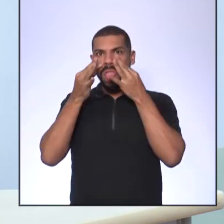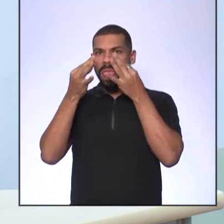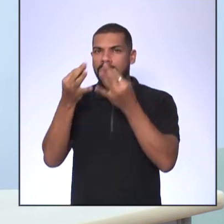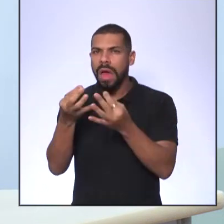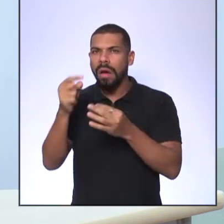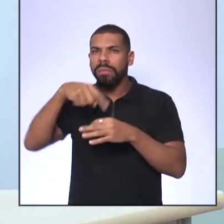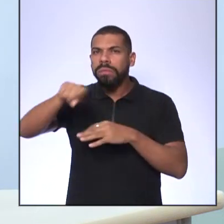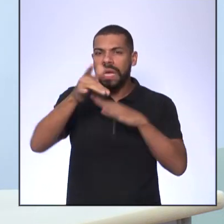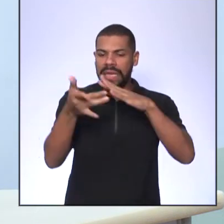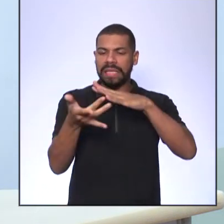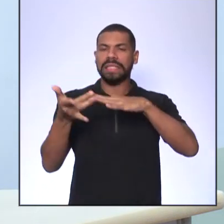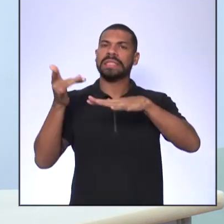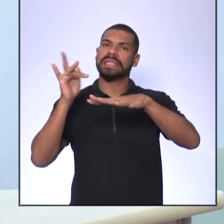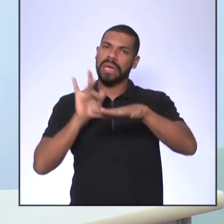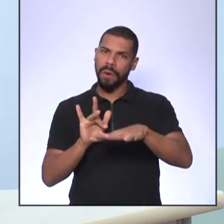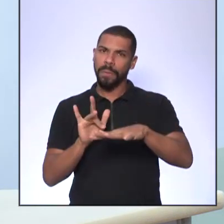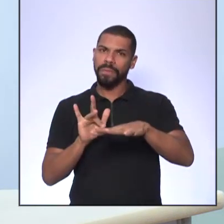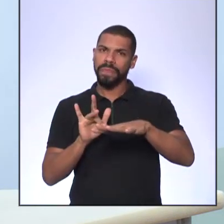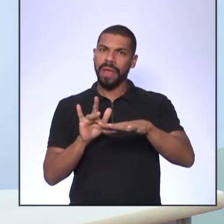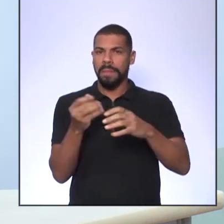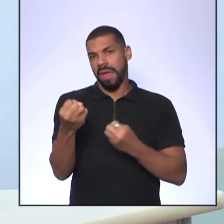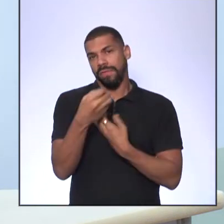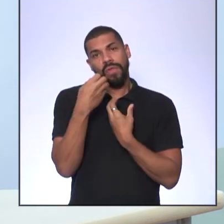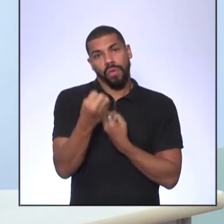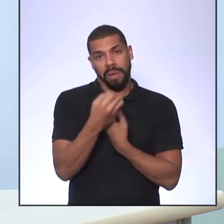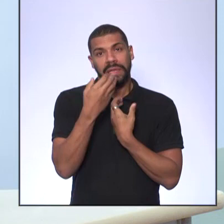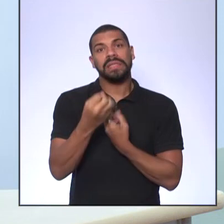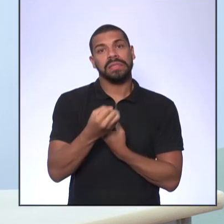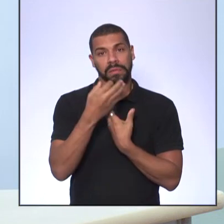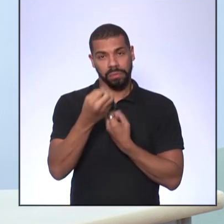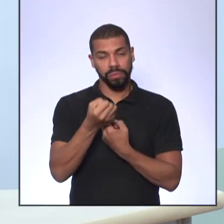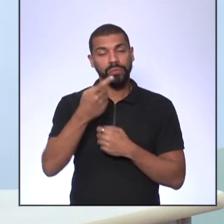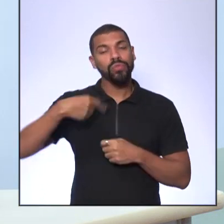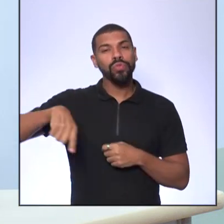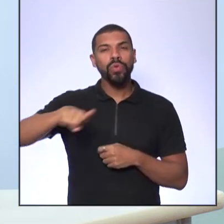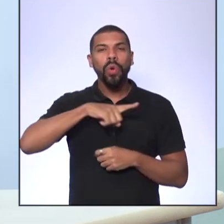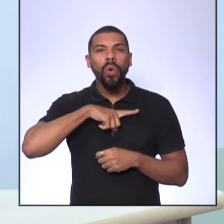diferentes mídias, para diferentes notícias, né, que é a forma como a gente